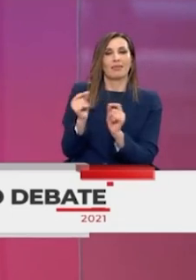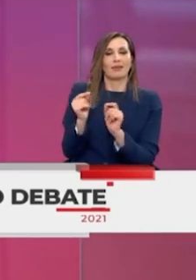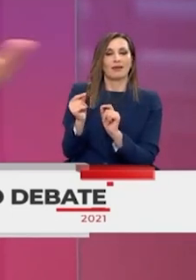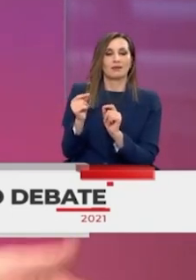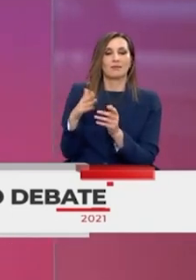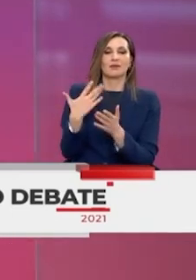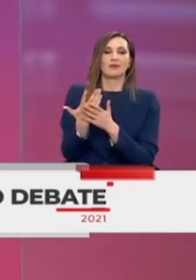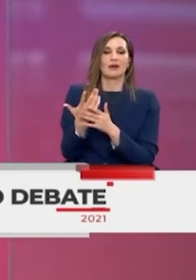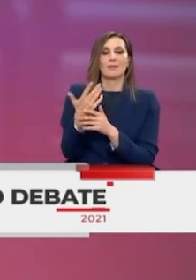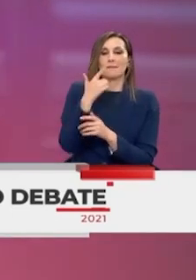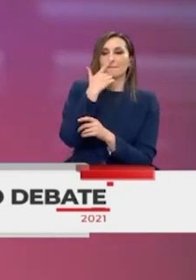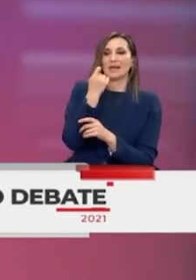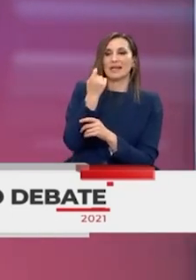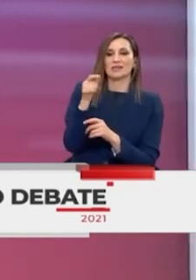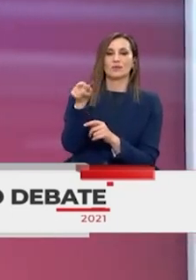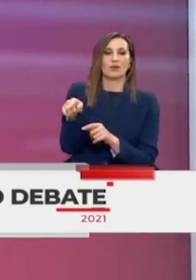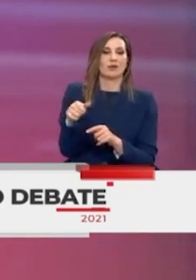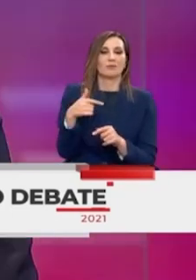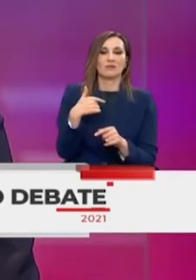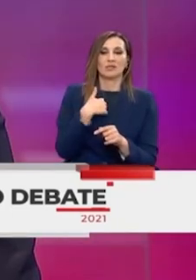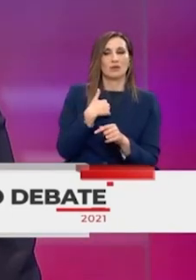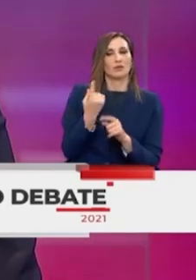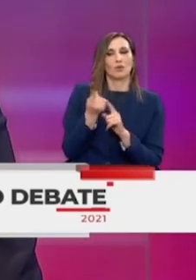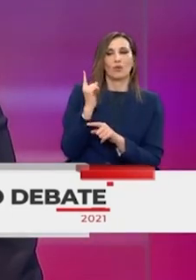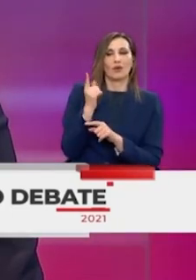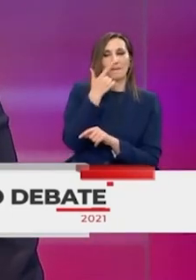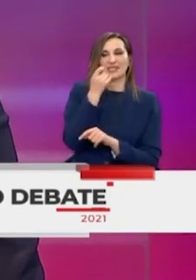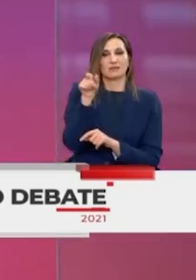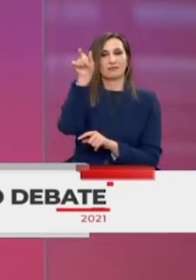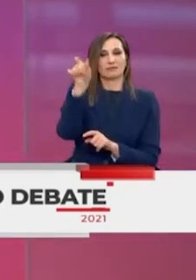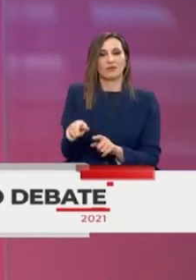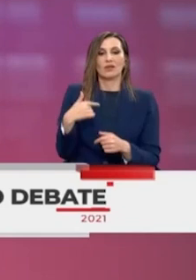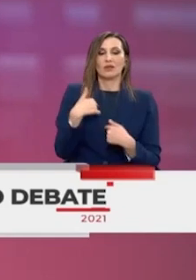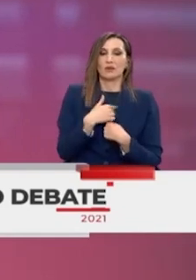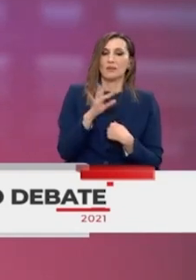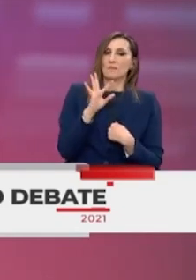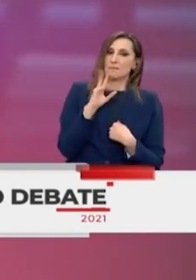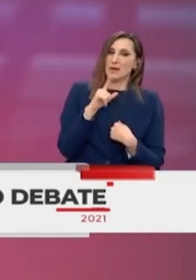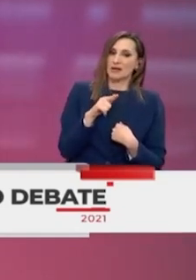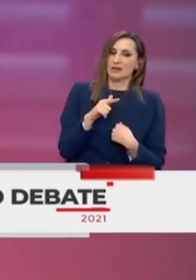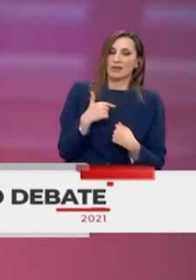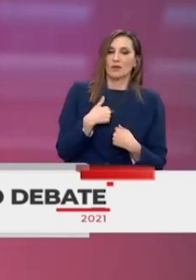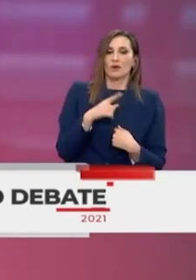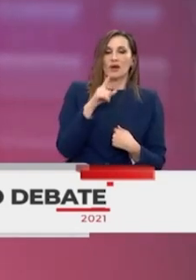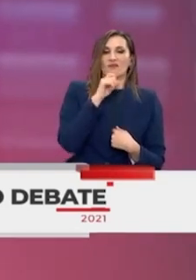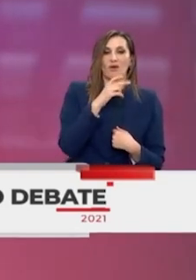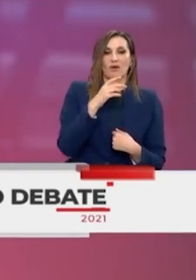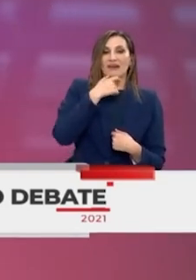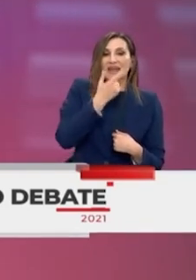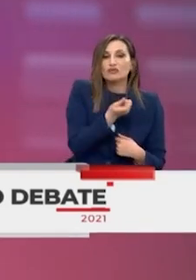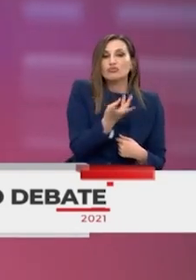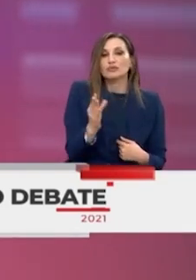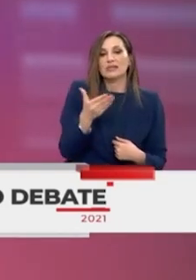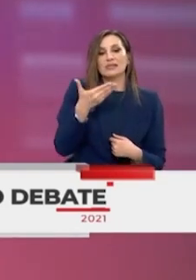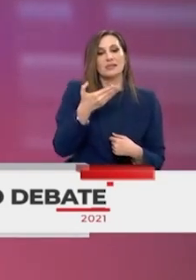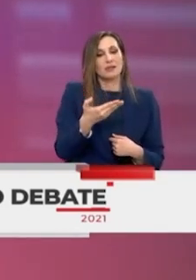lama? Para ficar parecida com ele. Mas não será o meu caso. Eu sou mãe. Isso é muito baixo. Sou avó de 7 netos